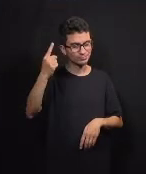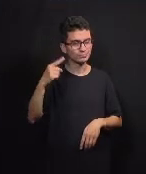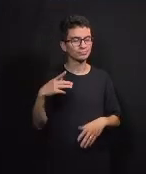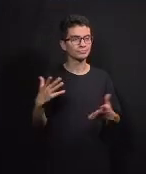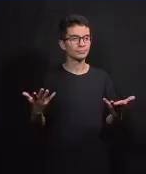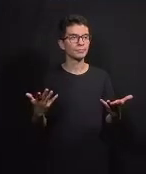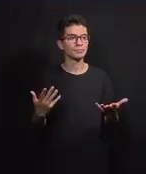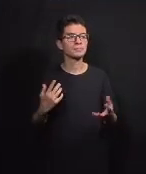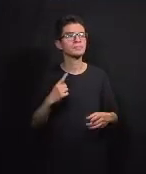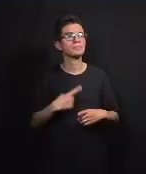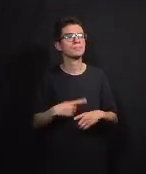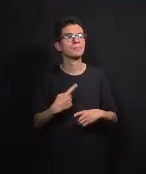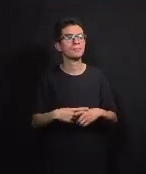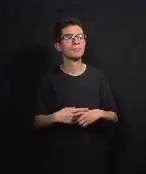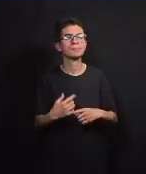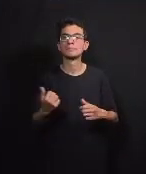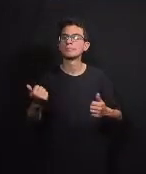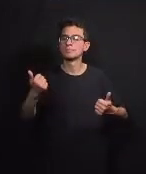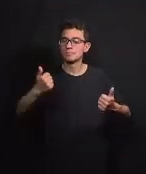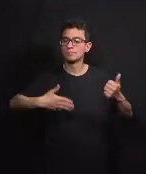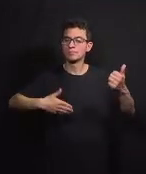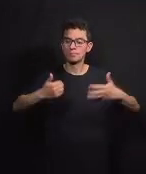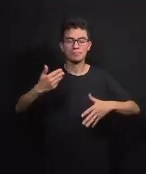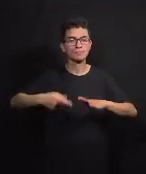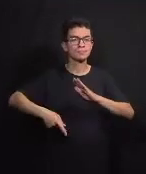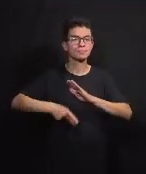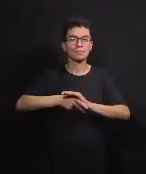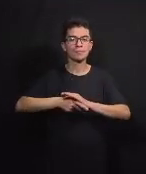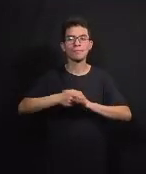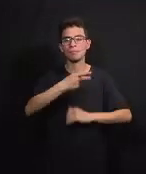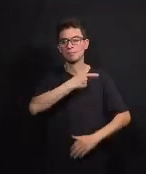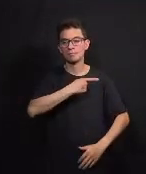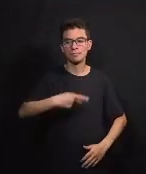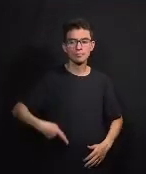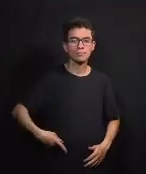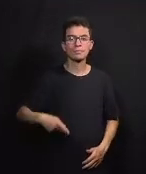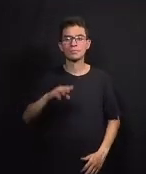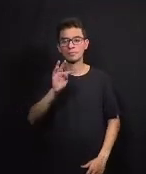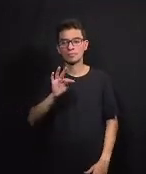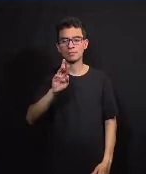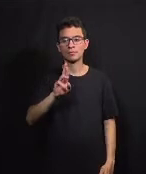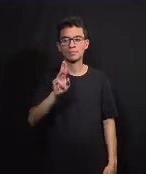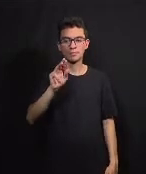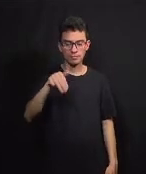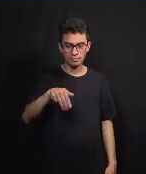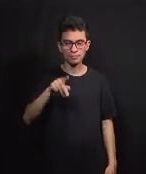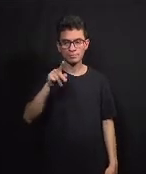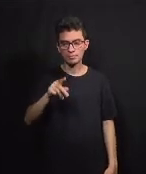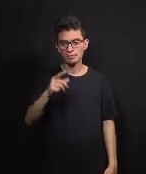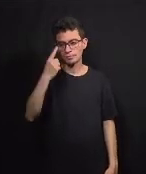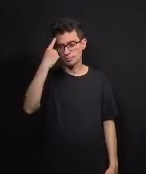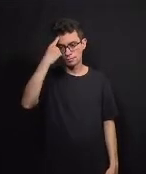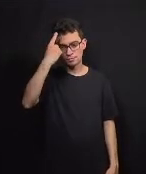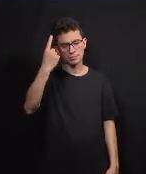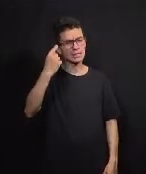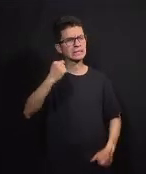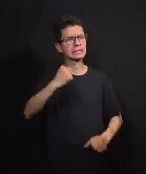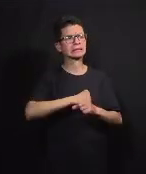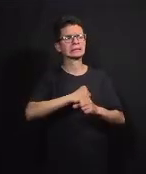a afirmação do presidente Trump, feita várias vezes, feita há muito tempo, de